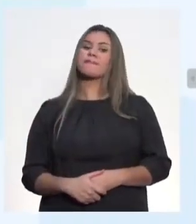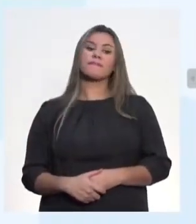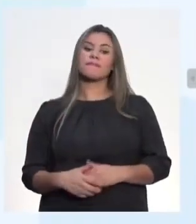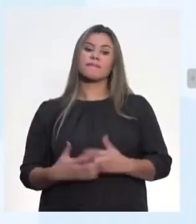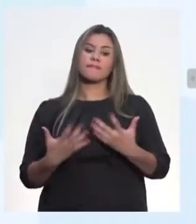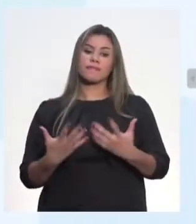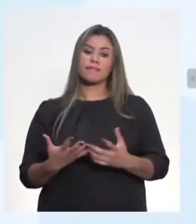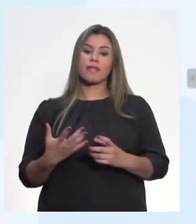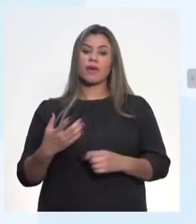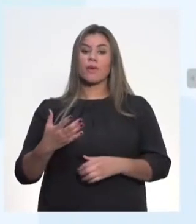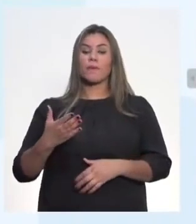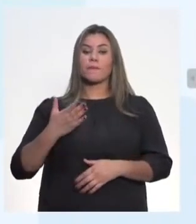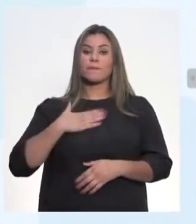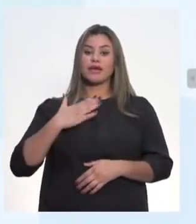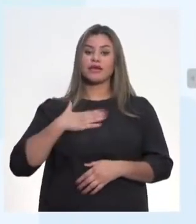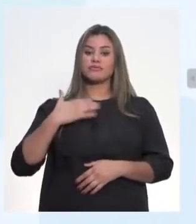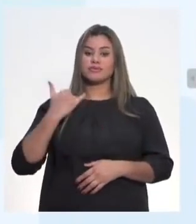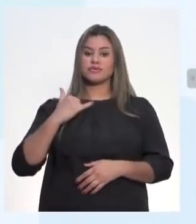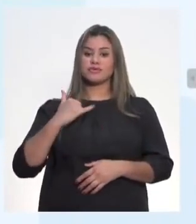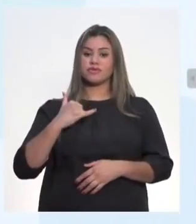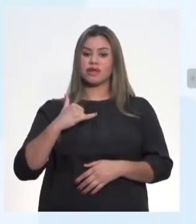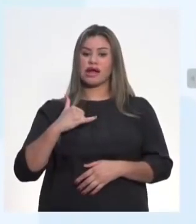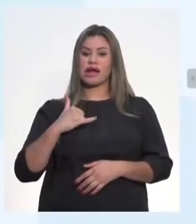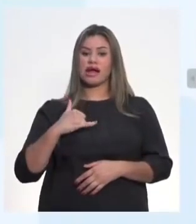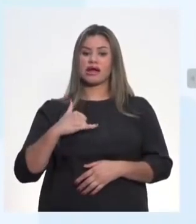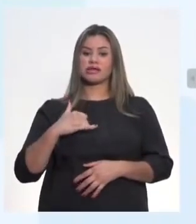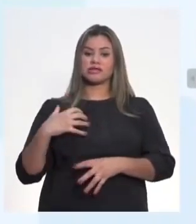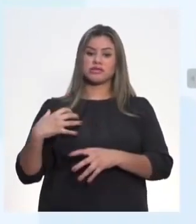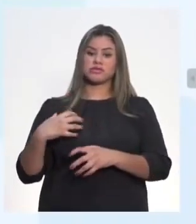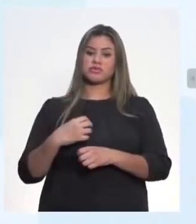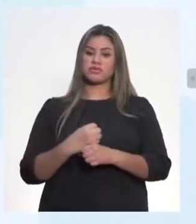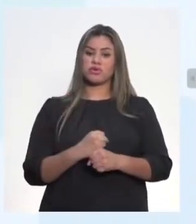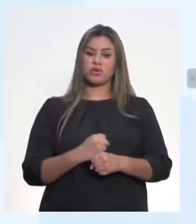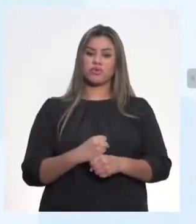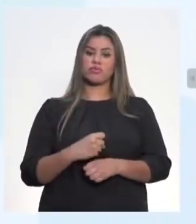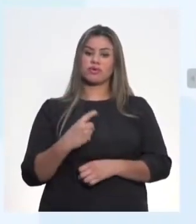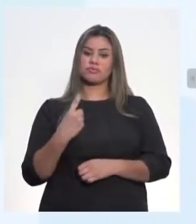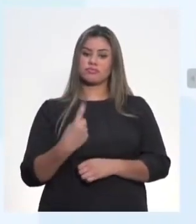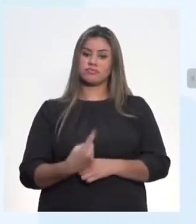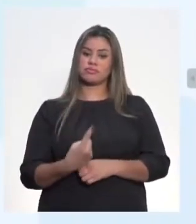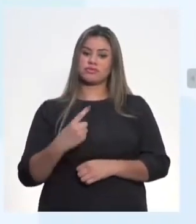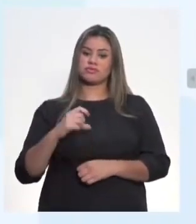aqui, ele sairia a prazo R$